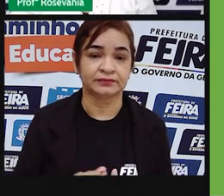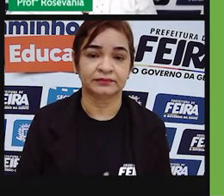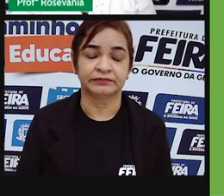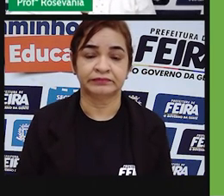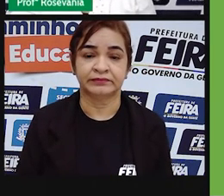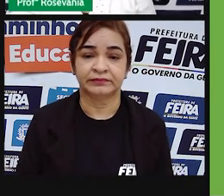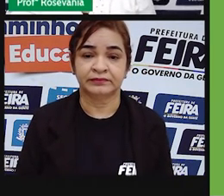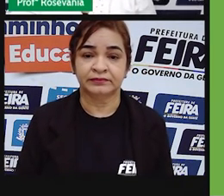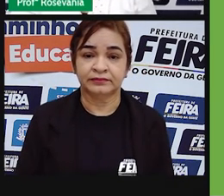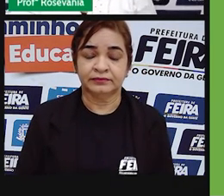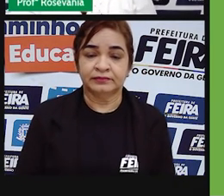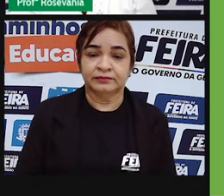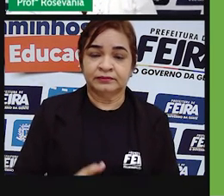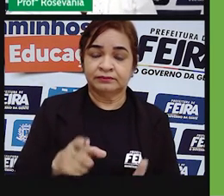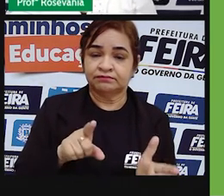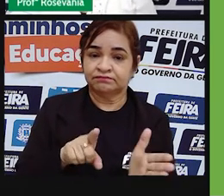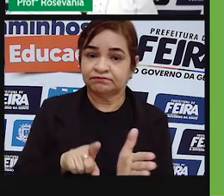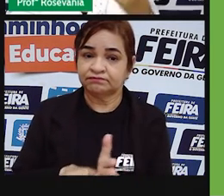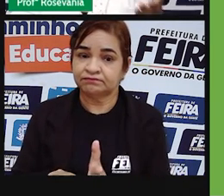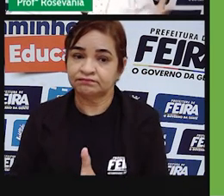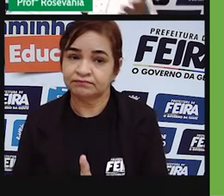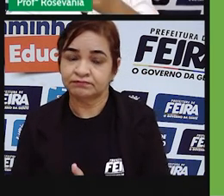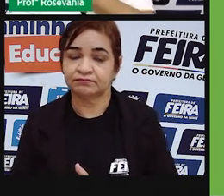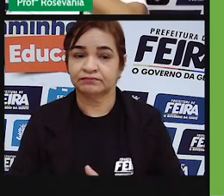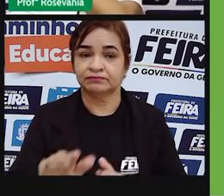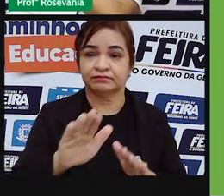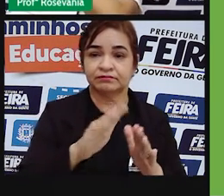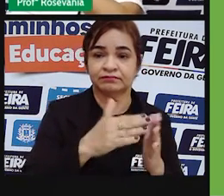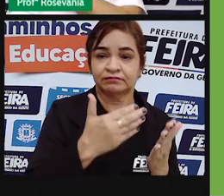e ela se especializando nisso E